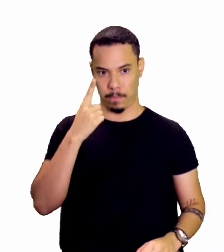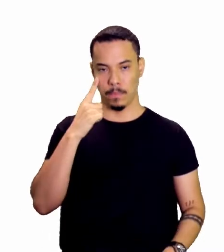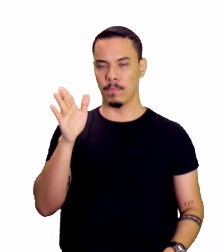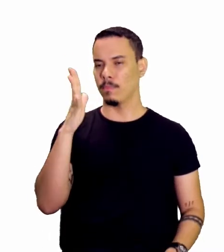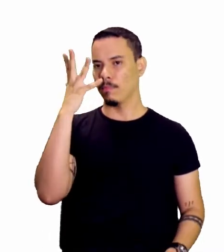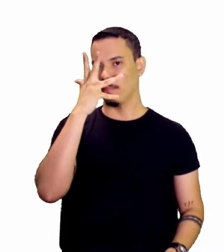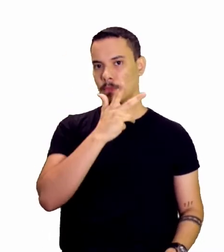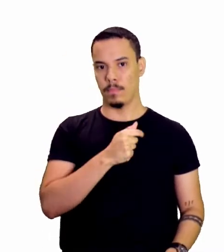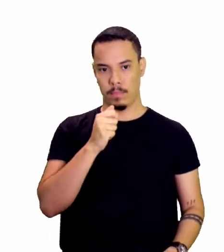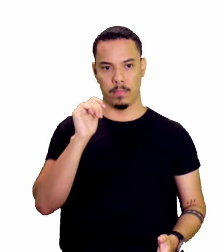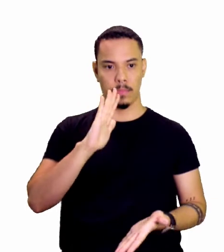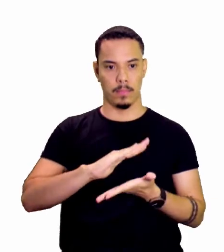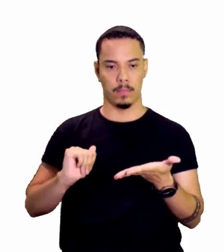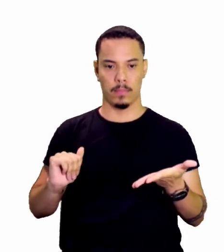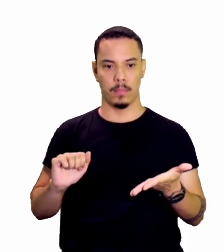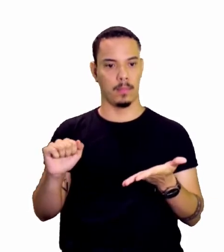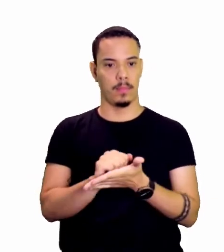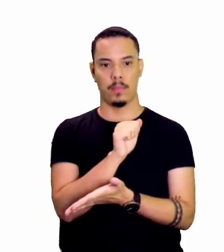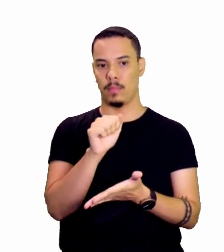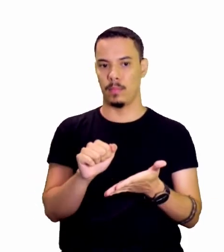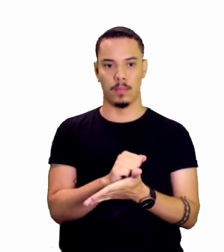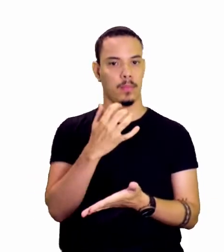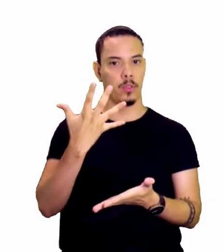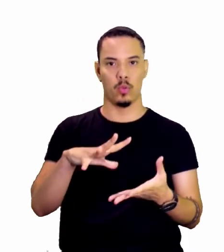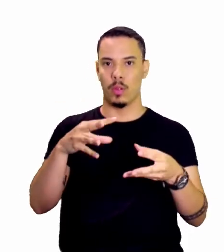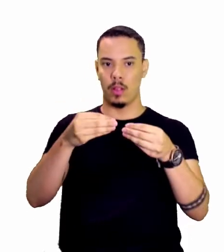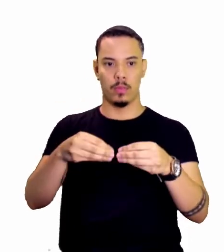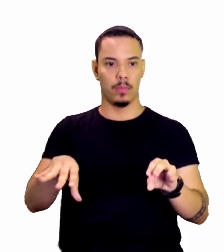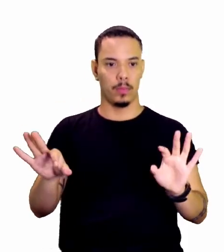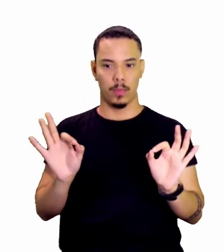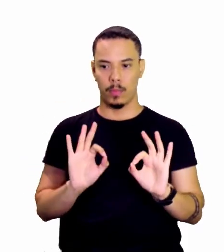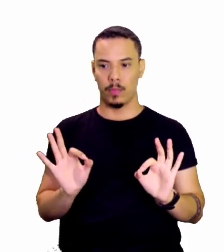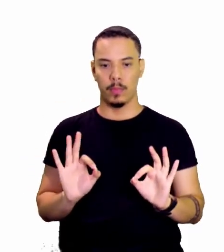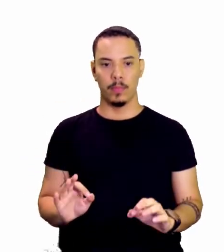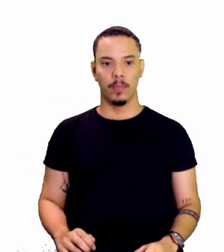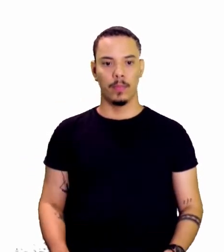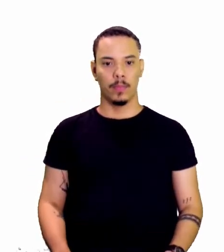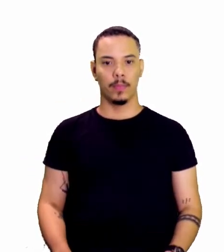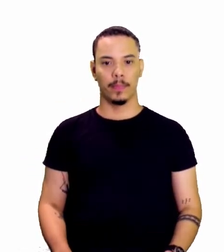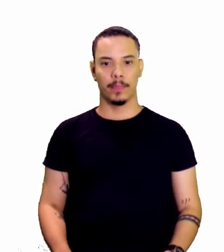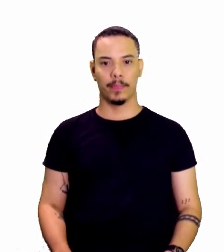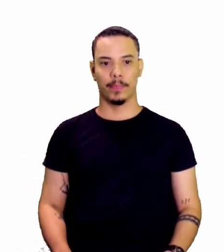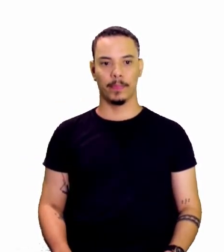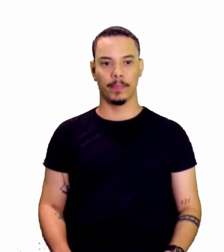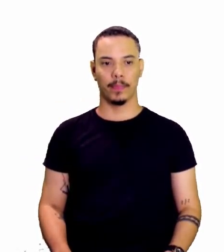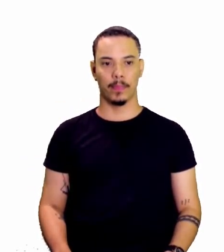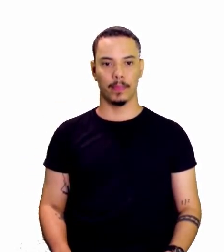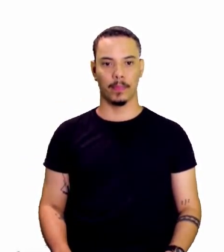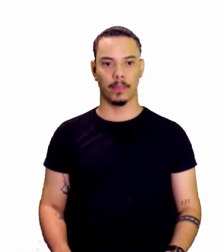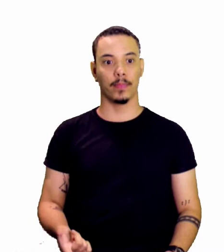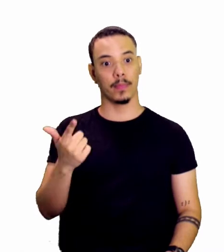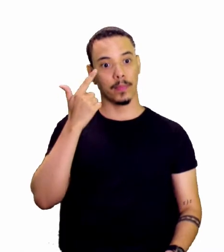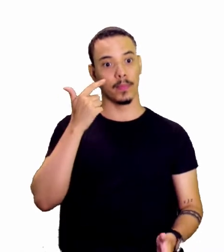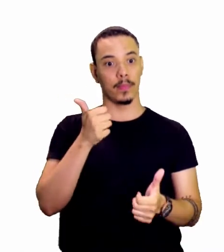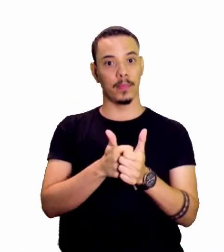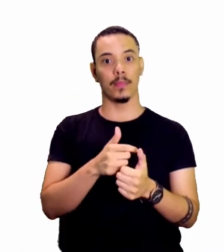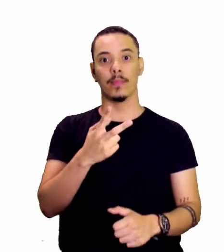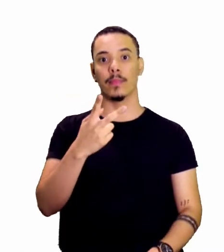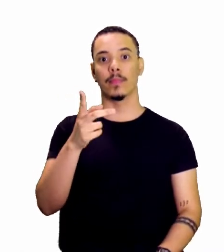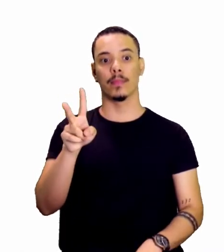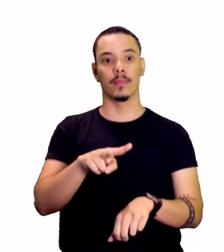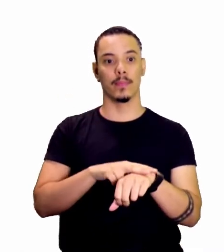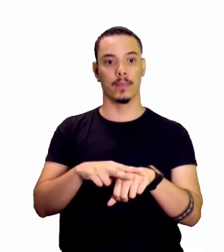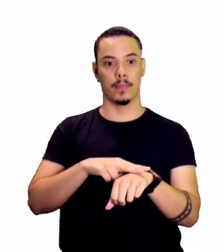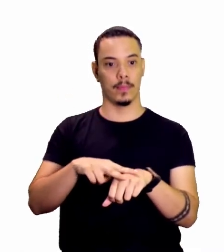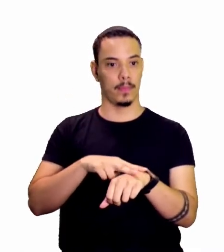eu já tá bonitinho não quero estragar o efeito seguindo a setinha verde né